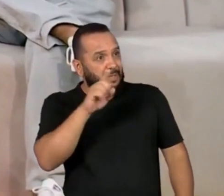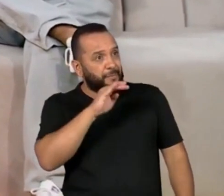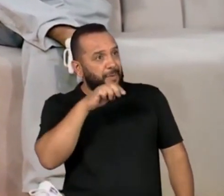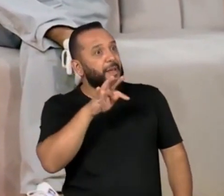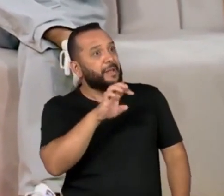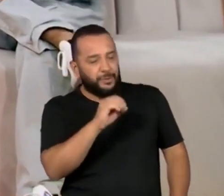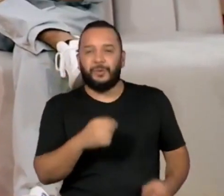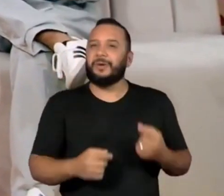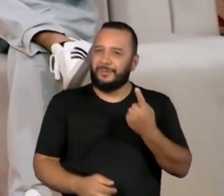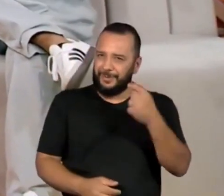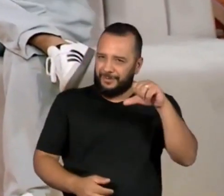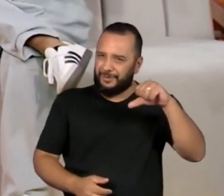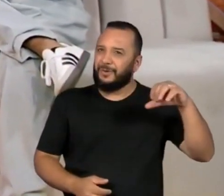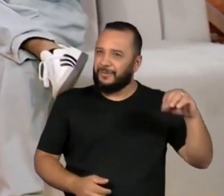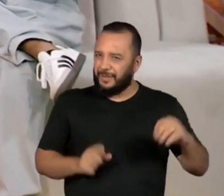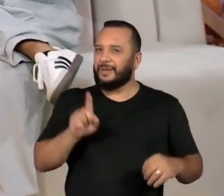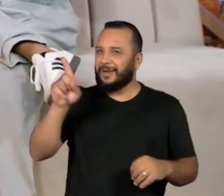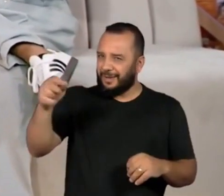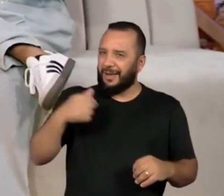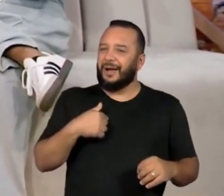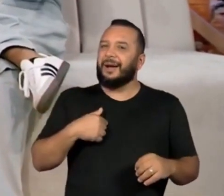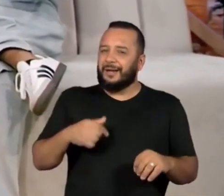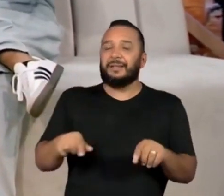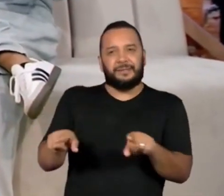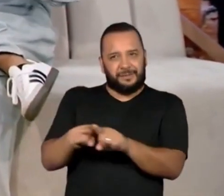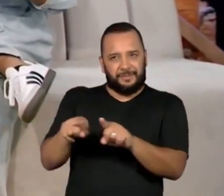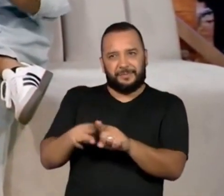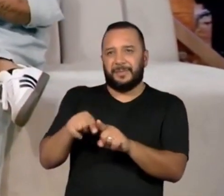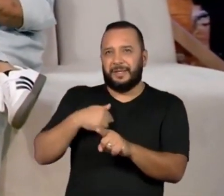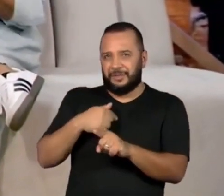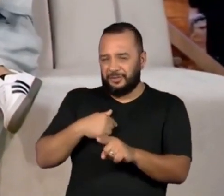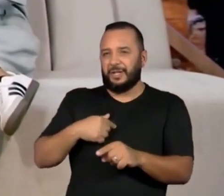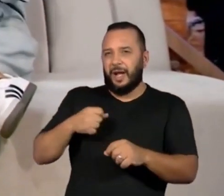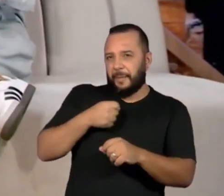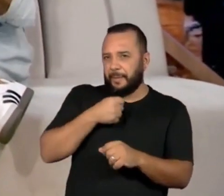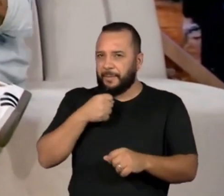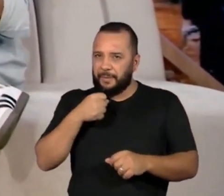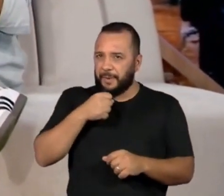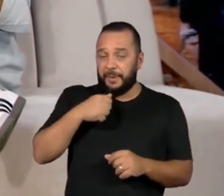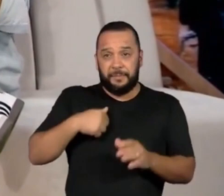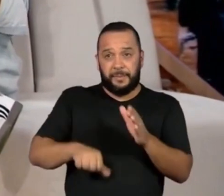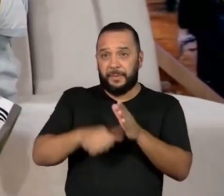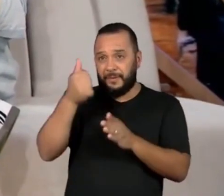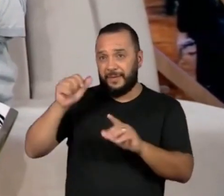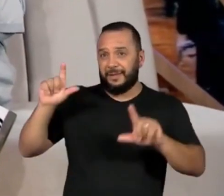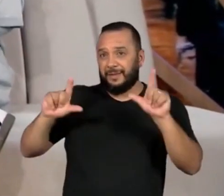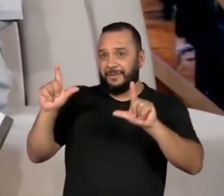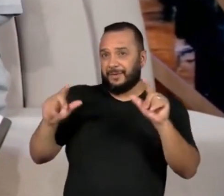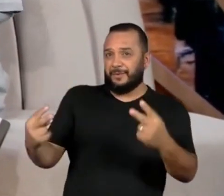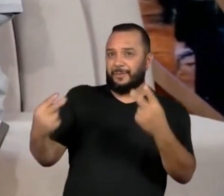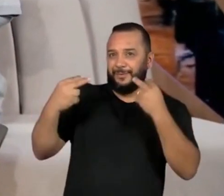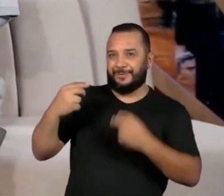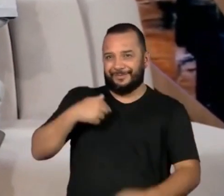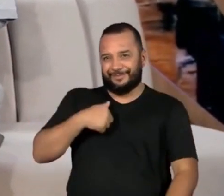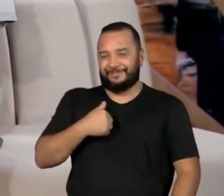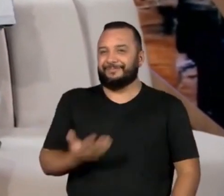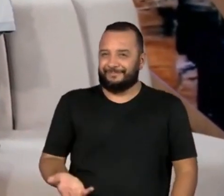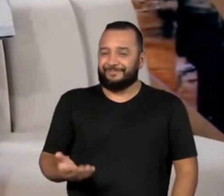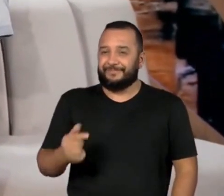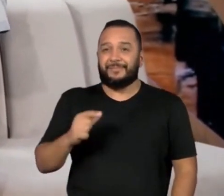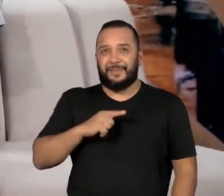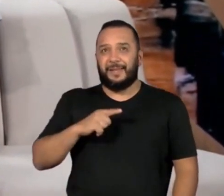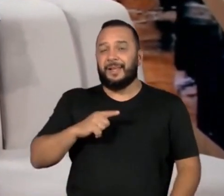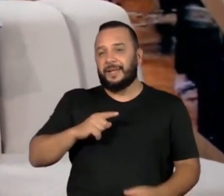exatamente eu estava lá MT Bronx cantando porque o preconceito de cor e tal foi a primeira vez que apareci na televisão inclusive que foi um programa chamado